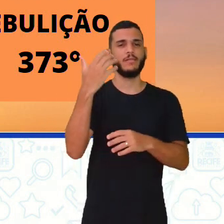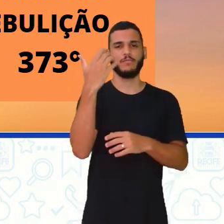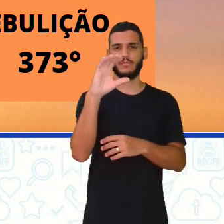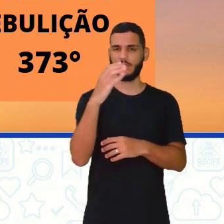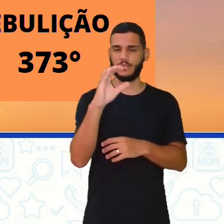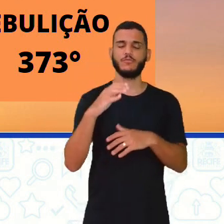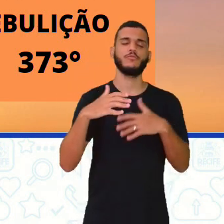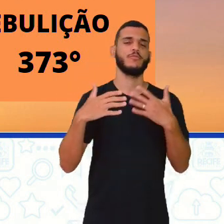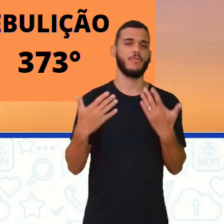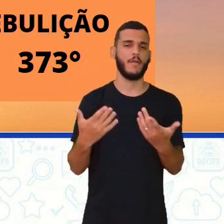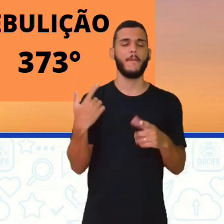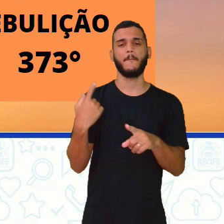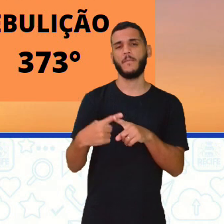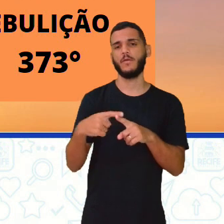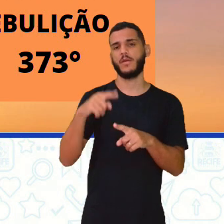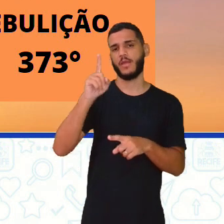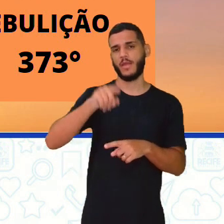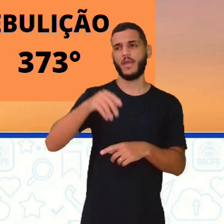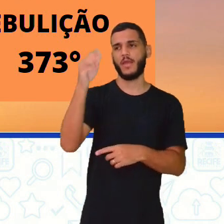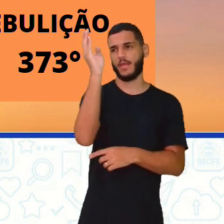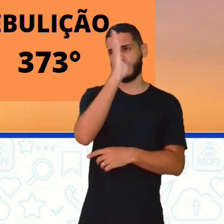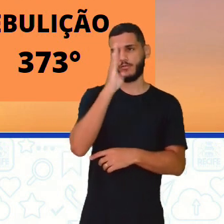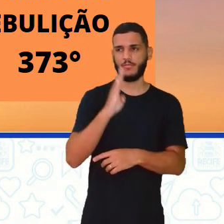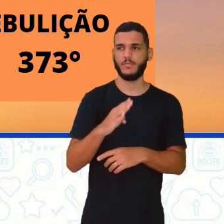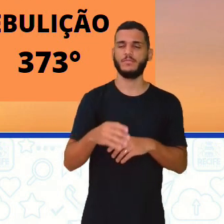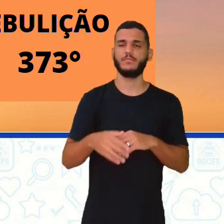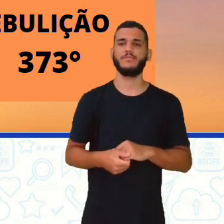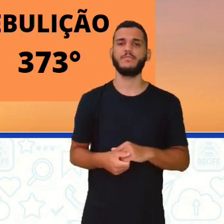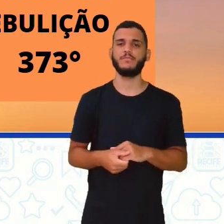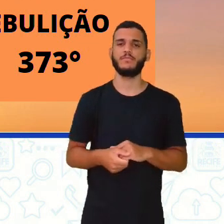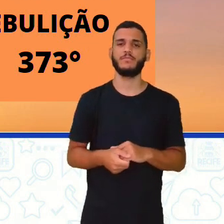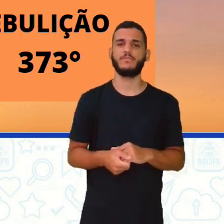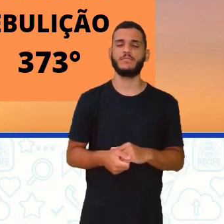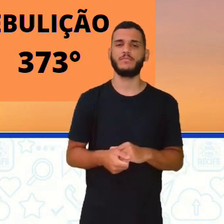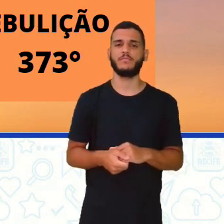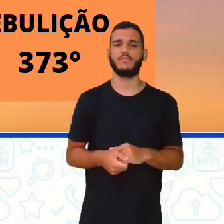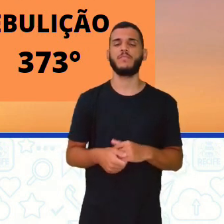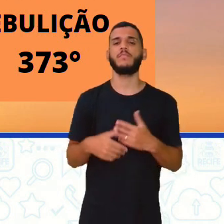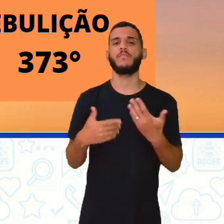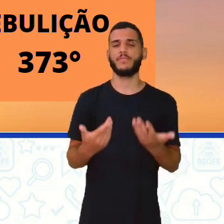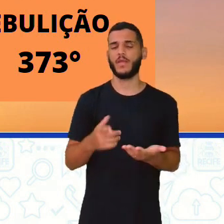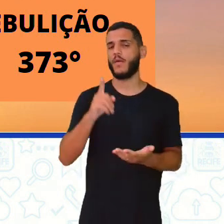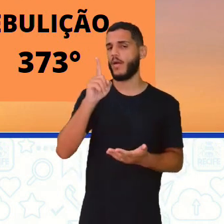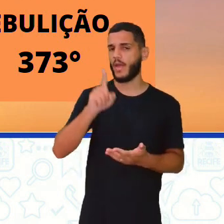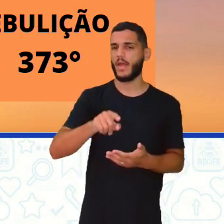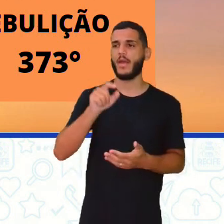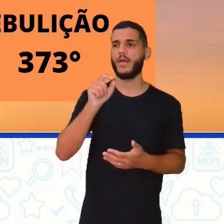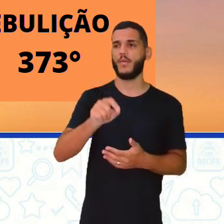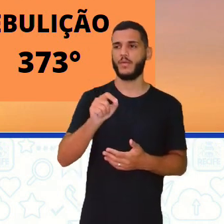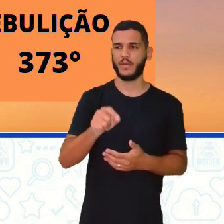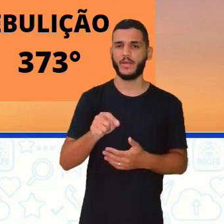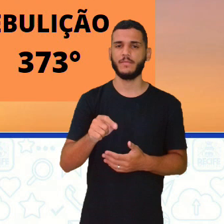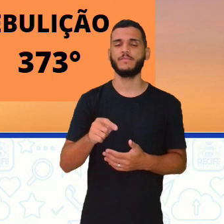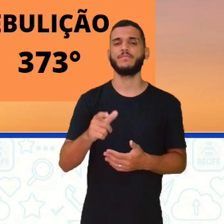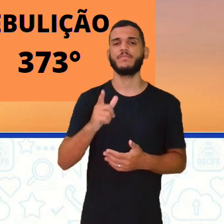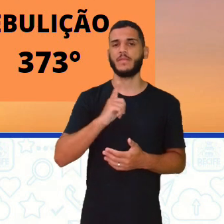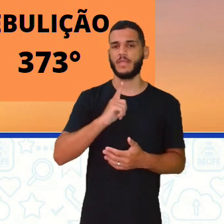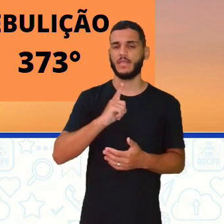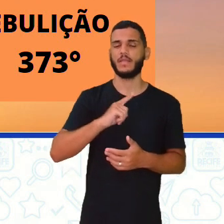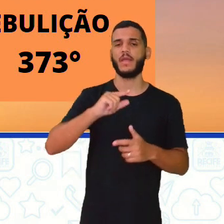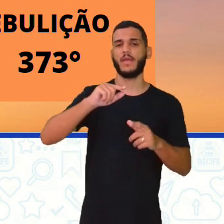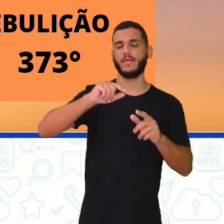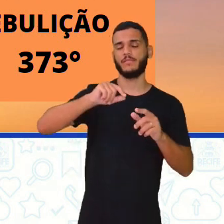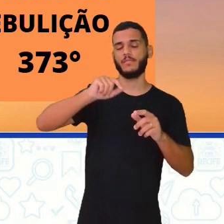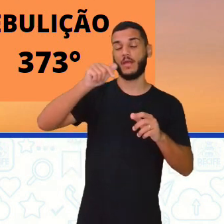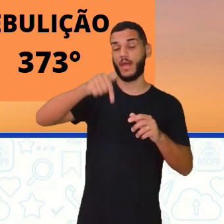da representação aqui no Brasil. Então, são essas representações em escalas.